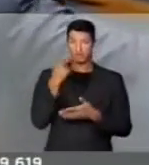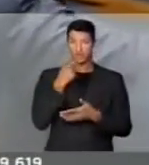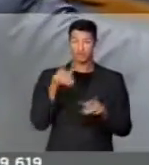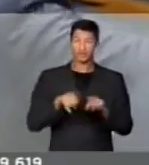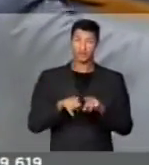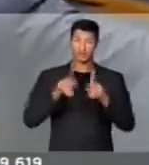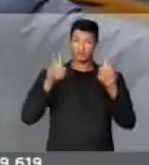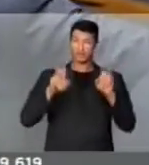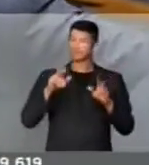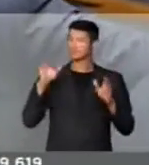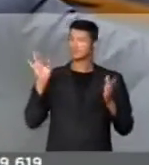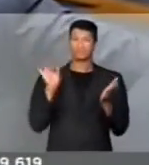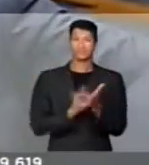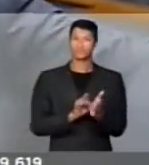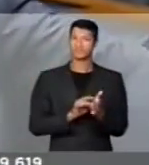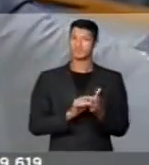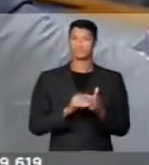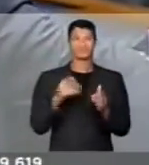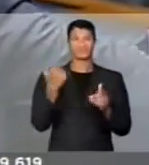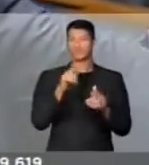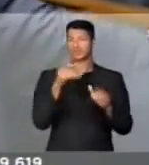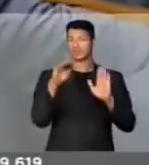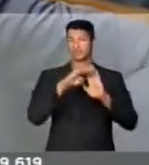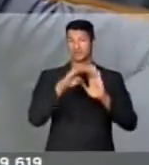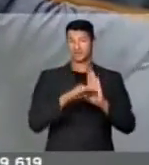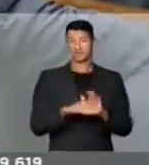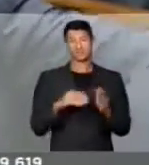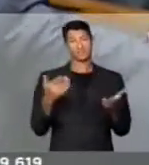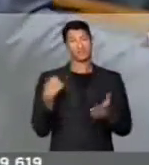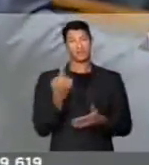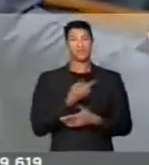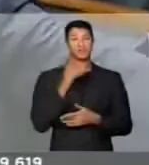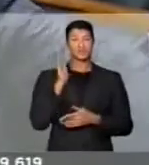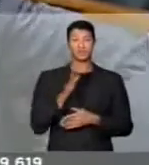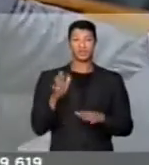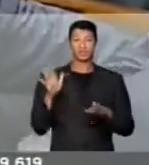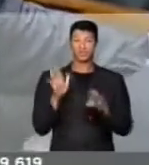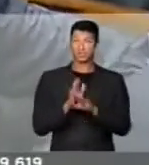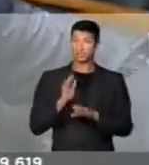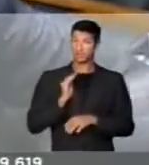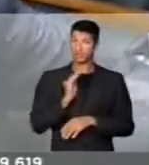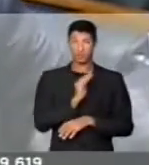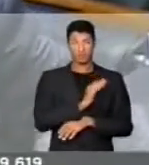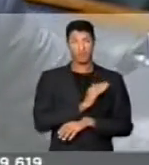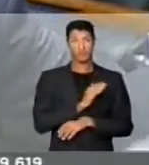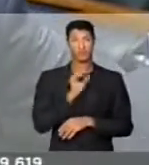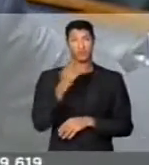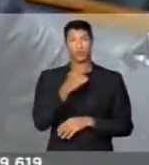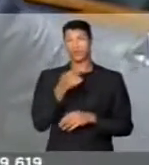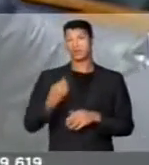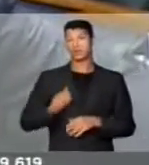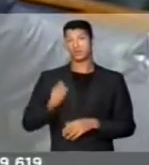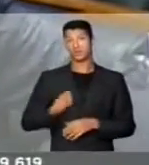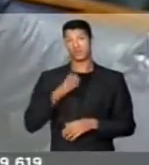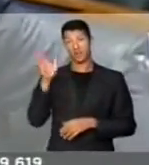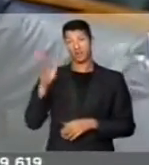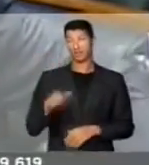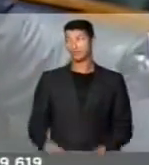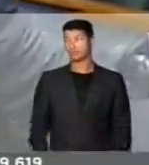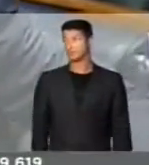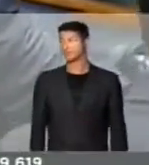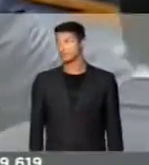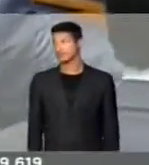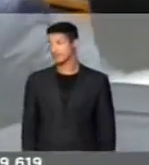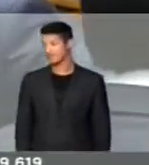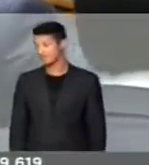colocação absolutamente fora da realidade. Nós acabamos de chegar na comissão, ou ele não estava lá, ou não